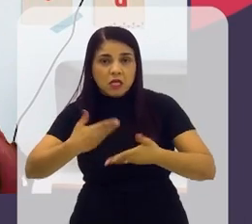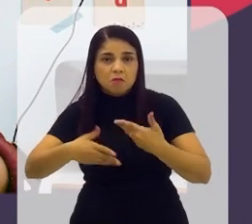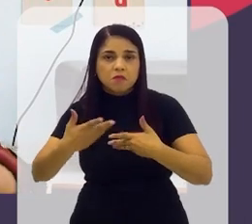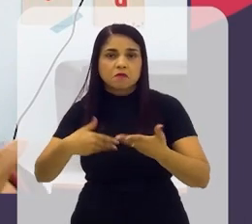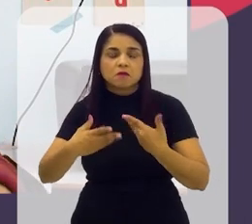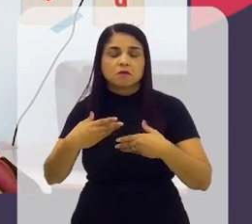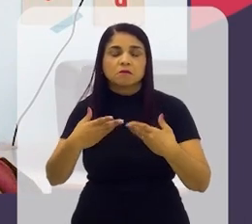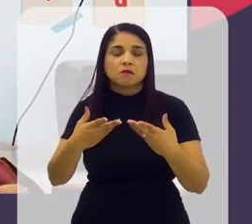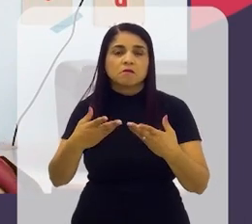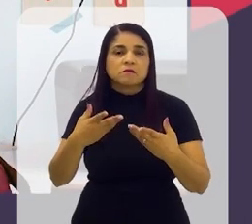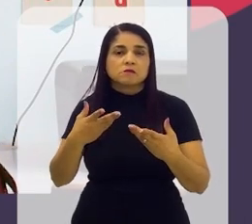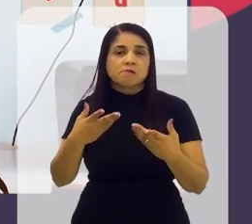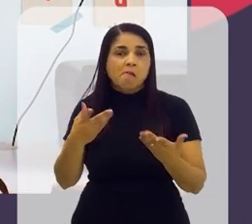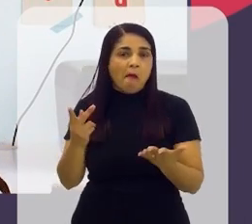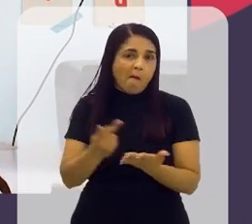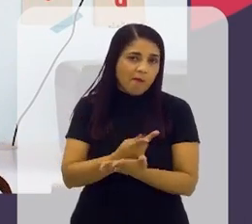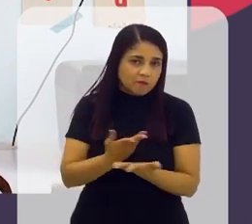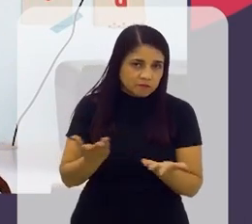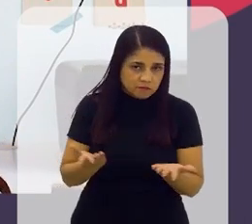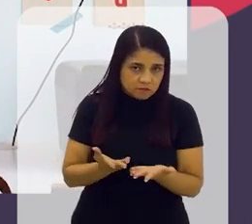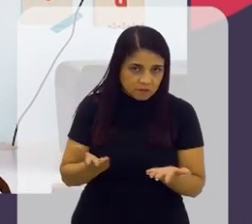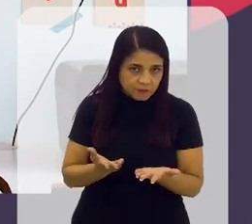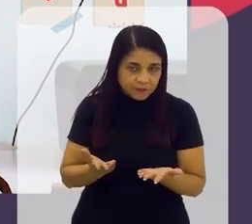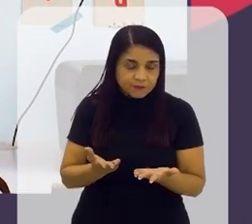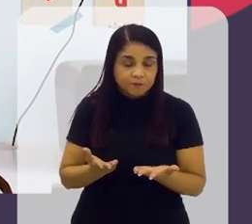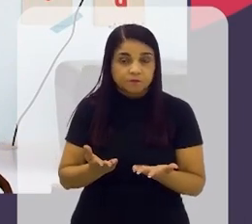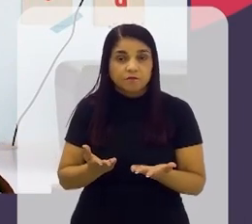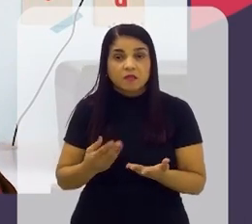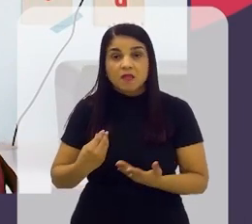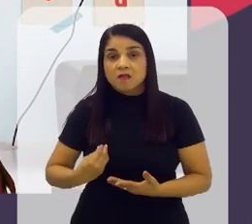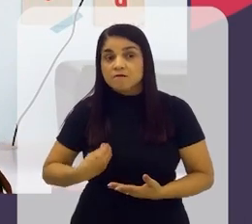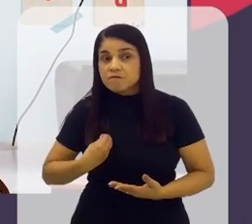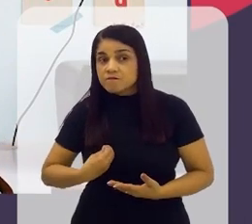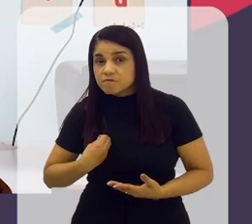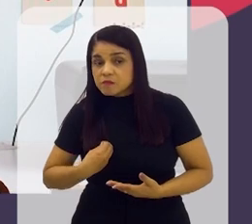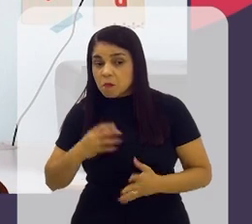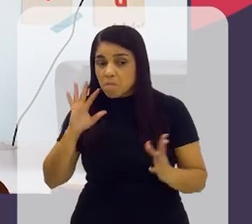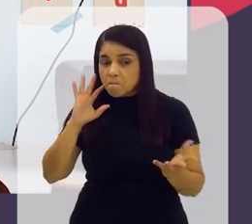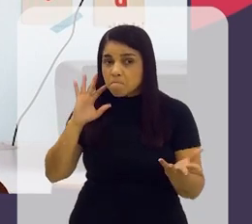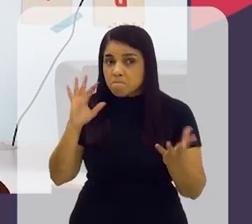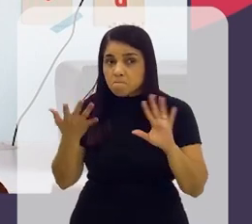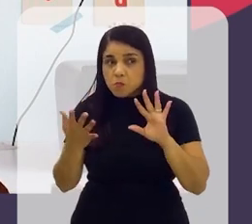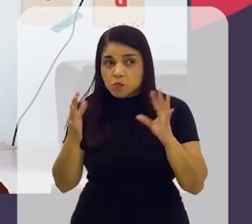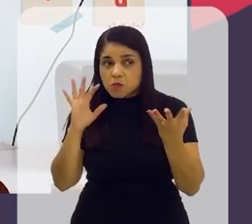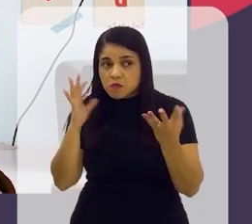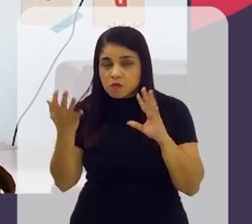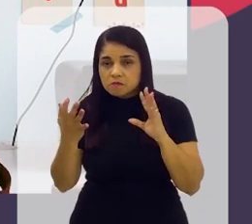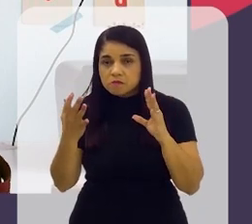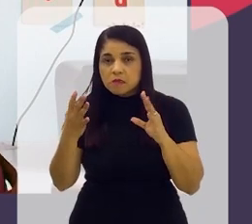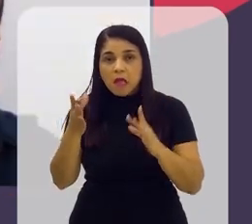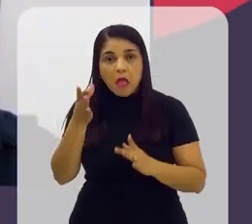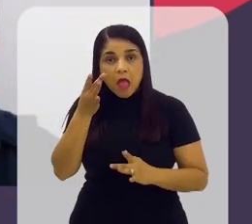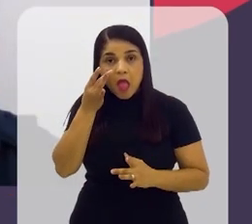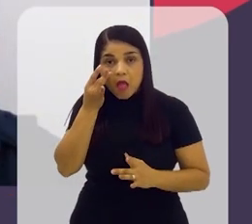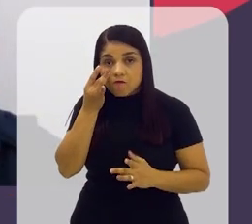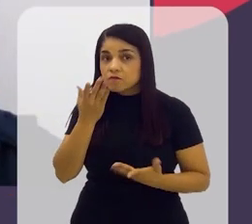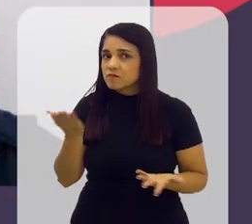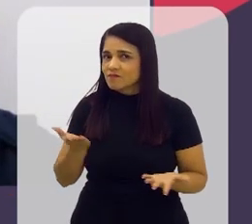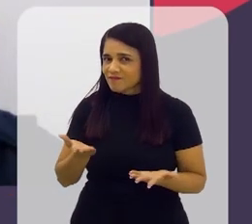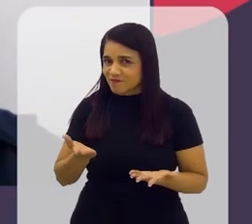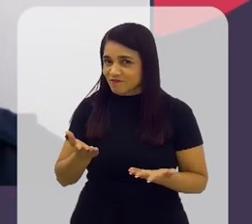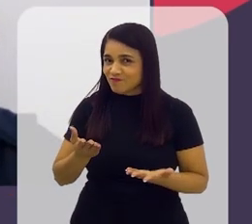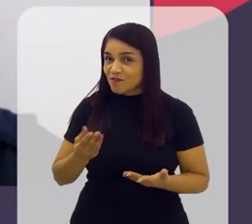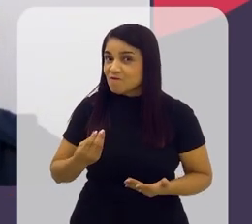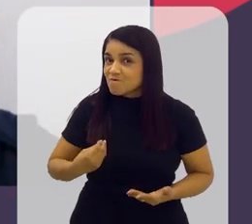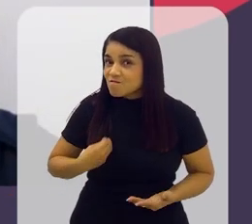né? Dessa troca aí que está acontecendo, porque a gente está vivenciando as mudanças climáticas ao vivo e a cores,